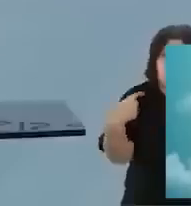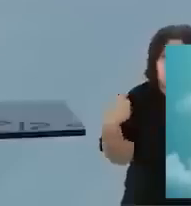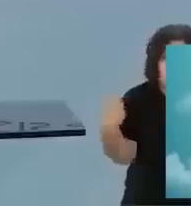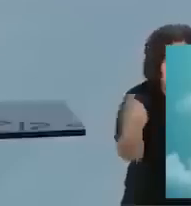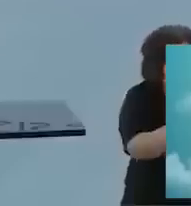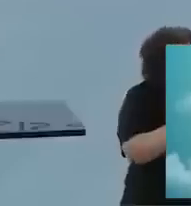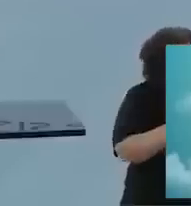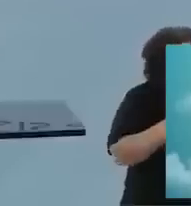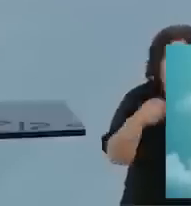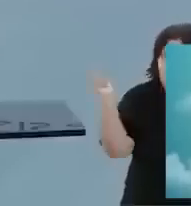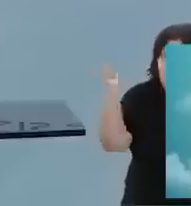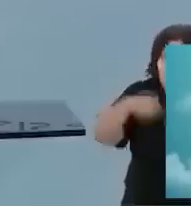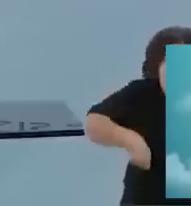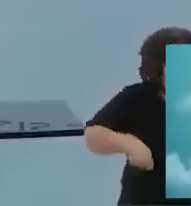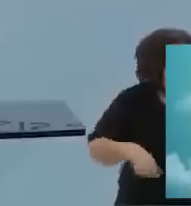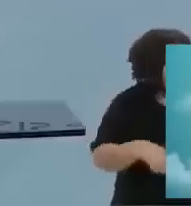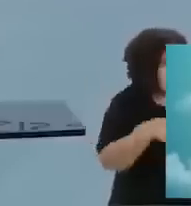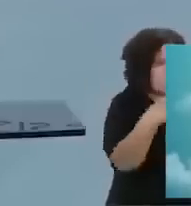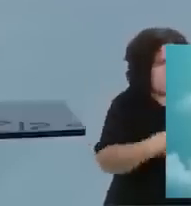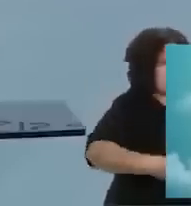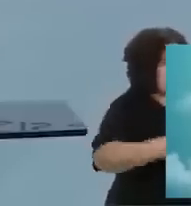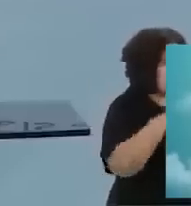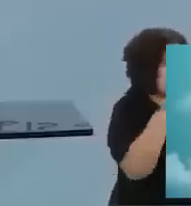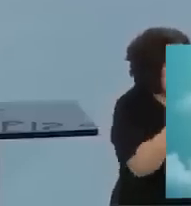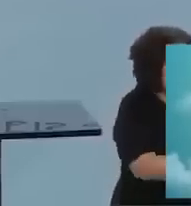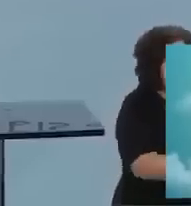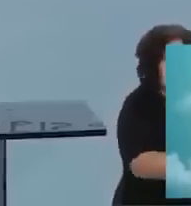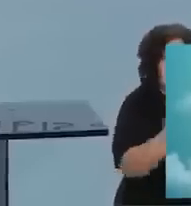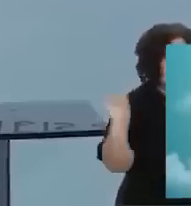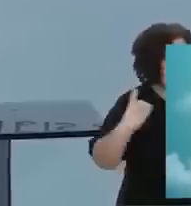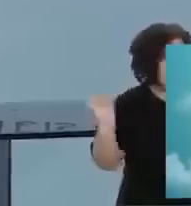irmão. Às vezes a gente